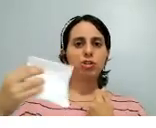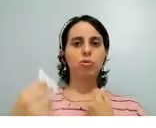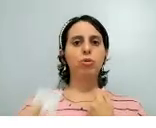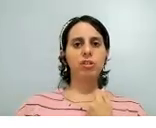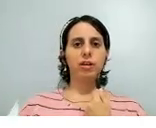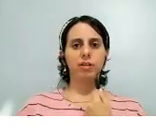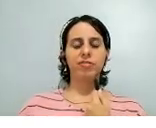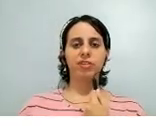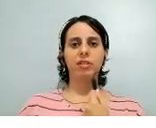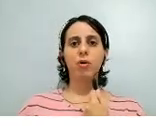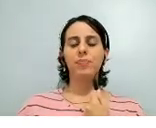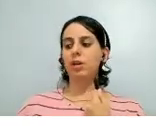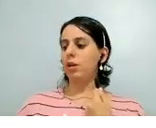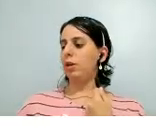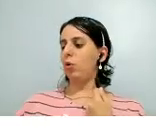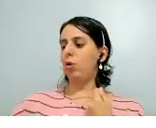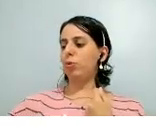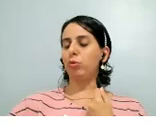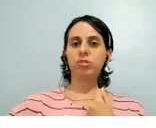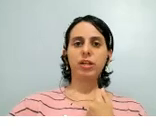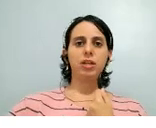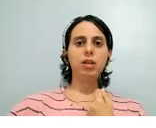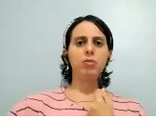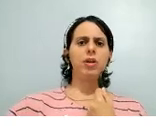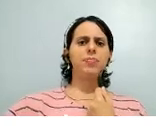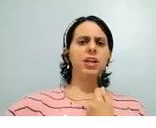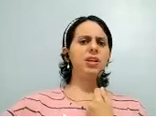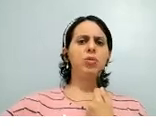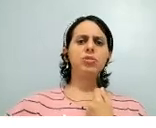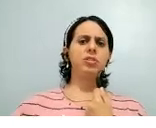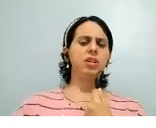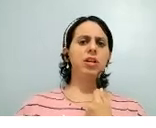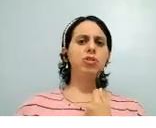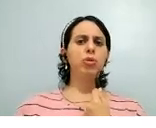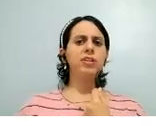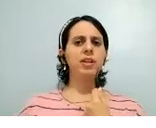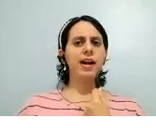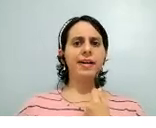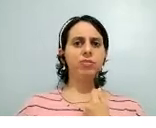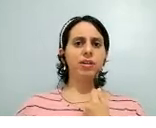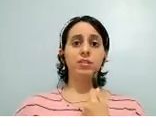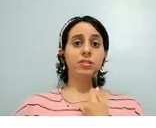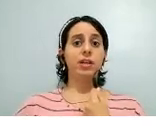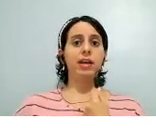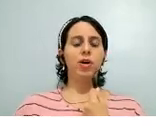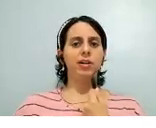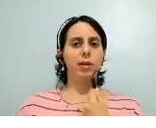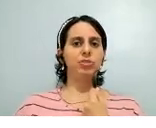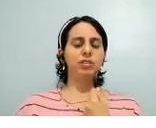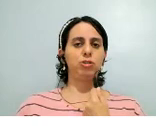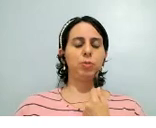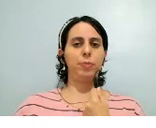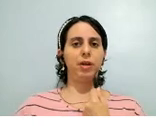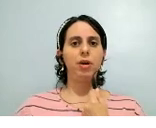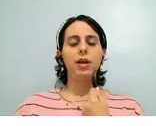Guardanapo que a gente usa na refeição, eu compro um saquinho, ele custa cerca de R$ 2, vem 100